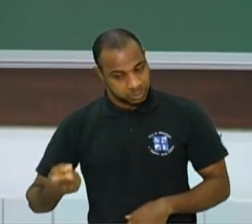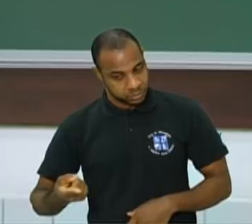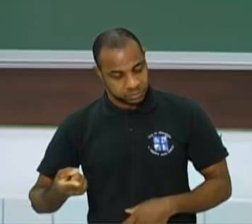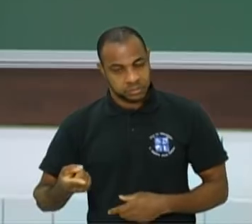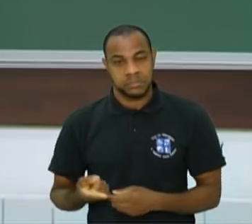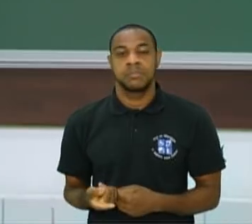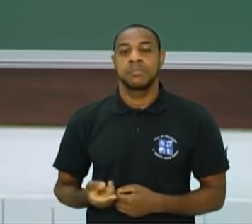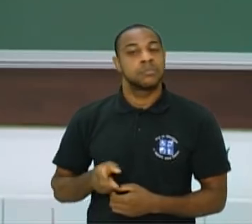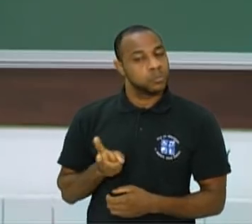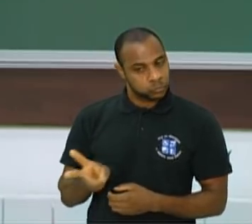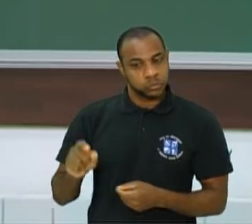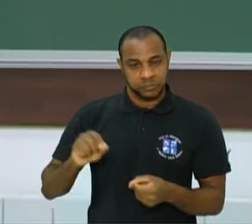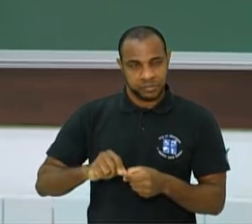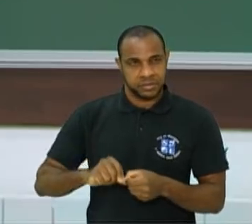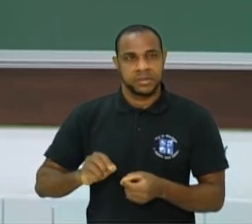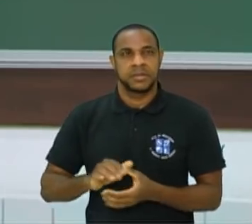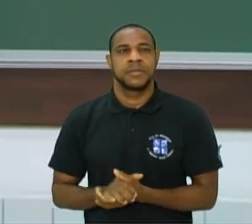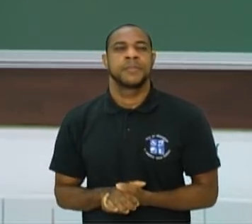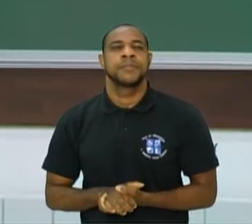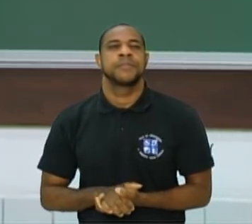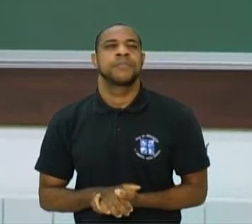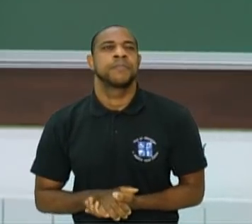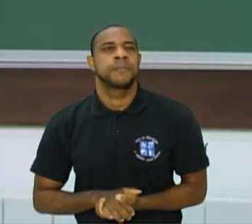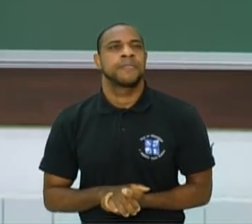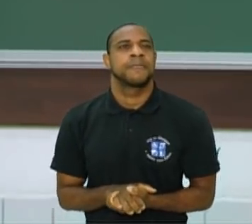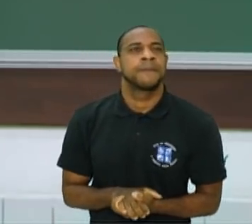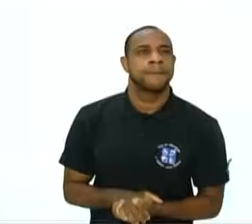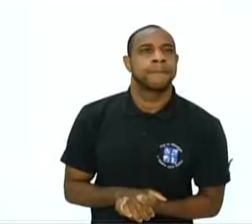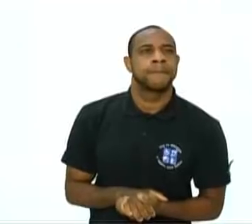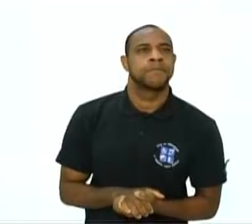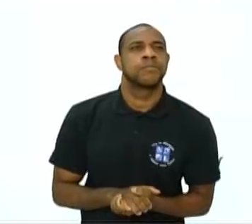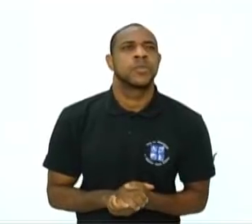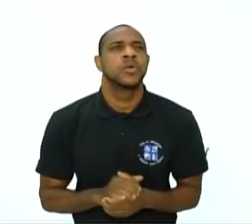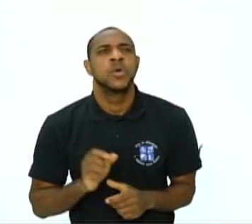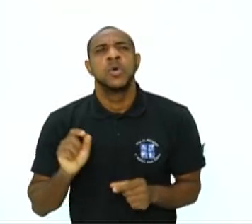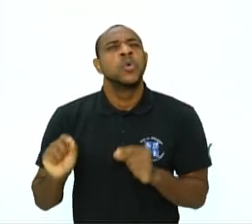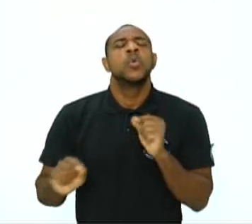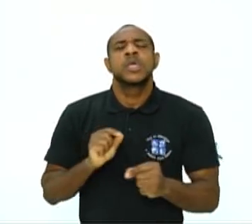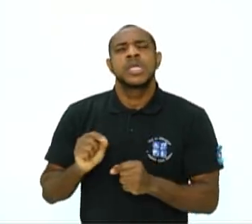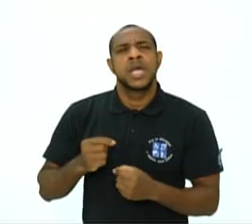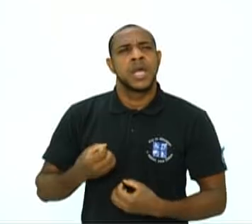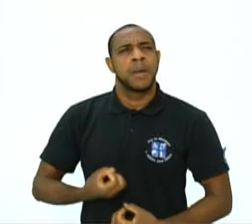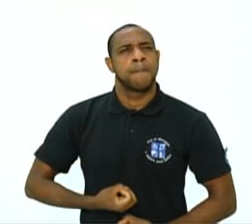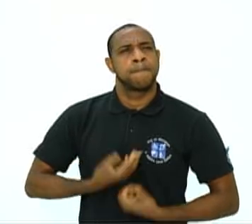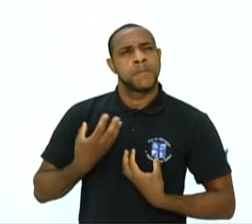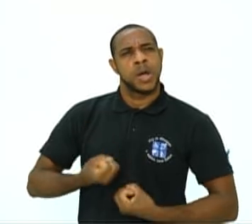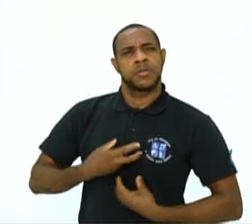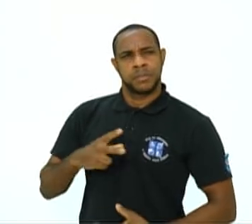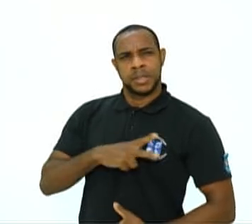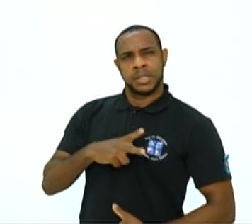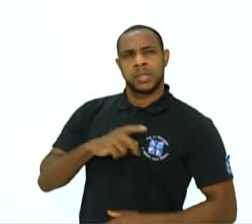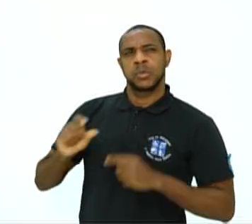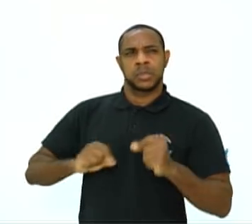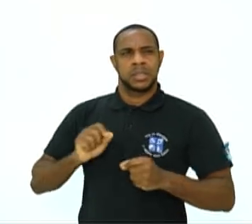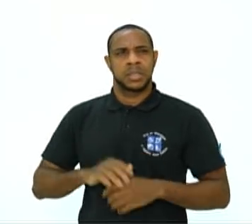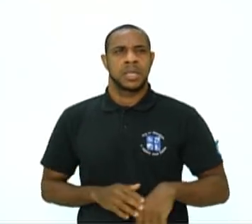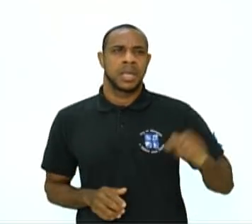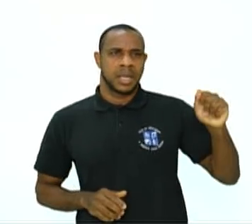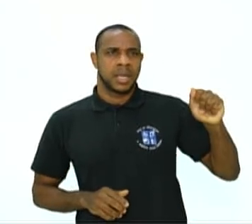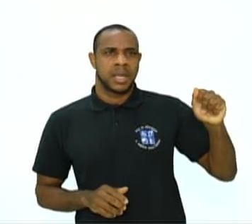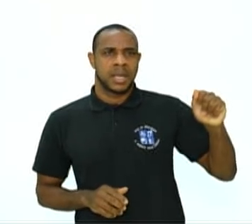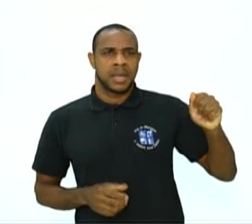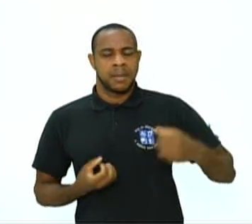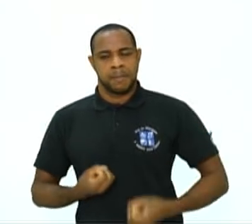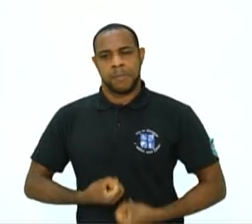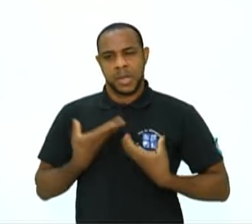Mas não deixa de fazer. Vamos continuar então. Então, o que são poéticas pessoais? Letra A. São poesias